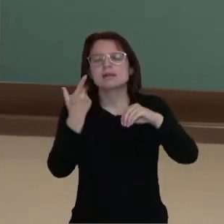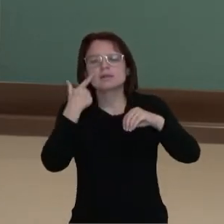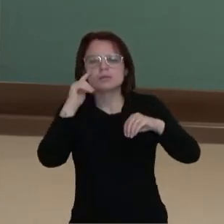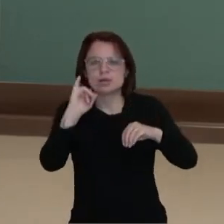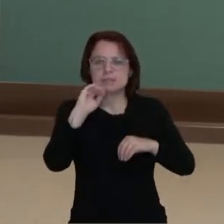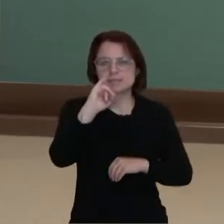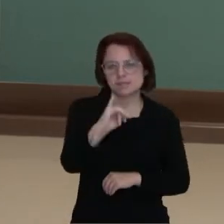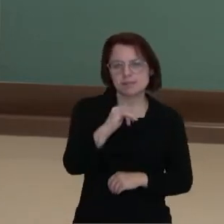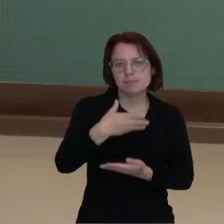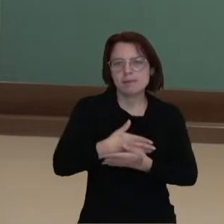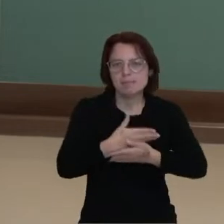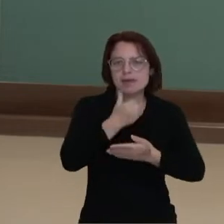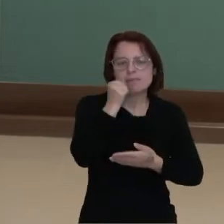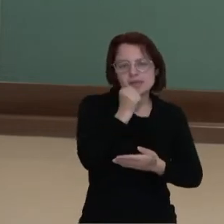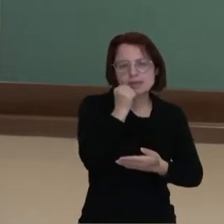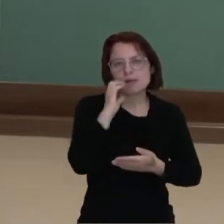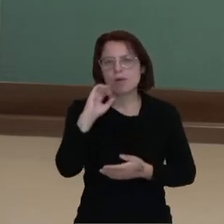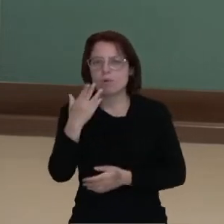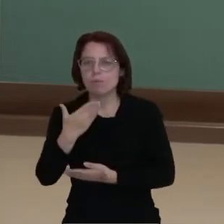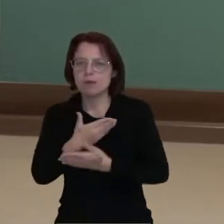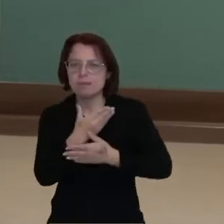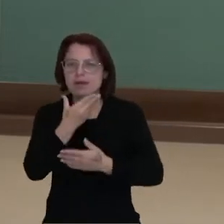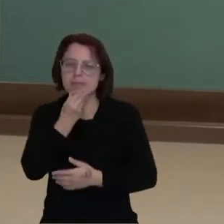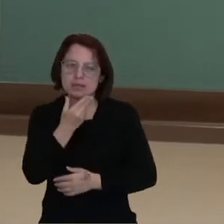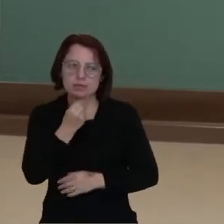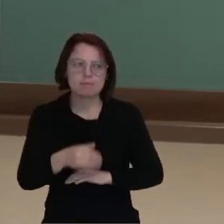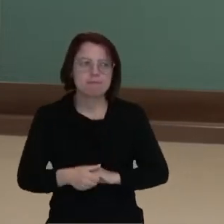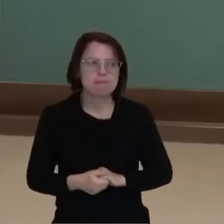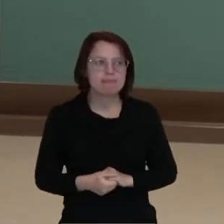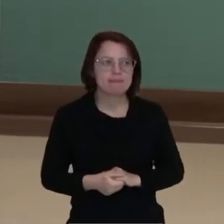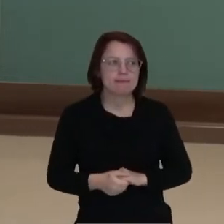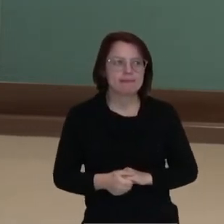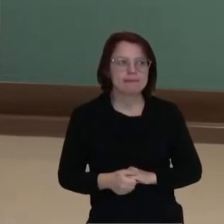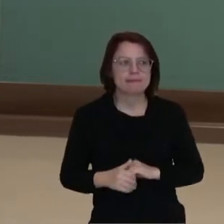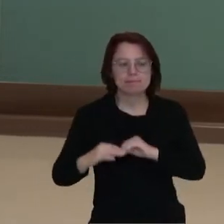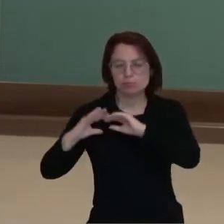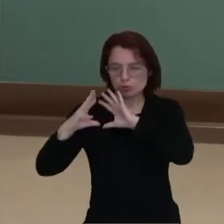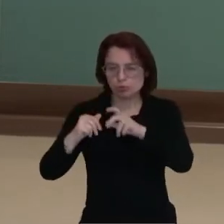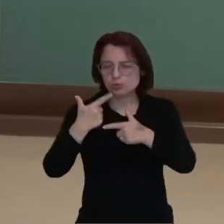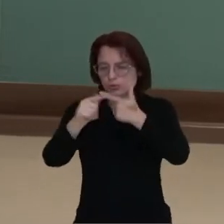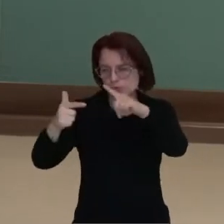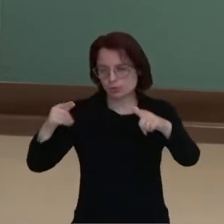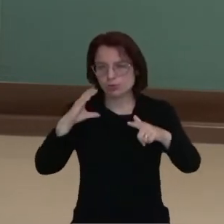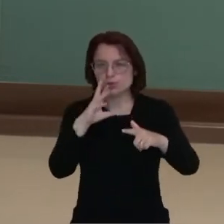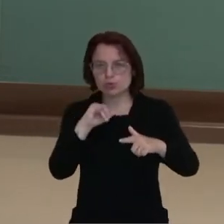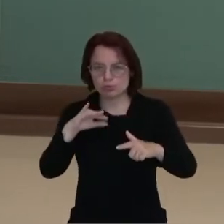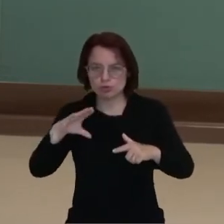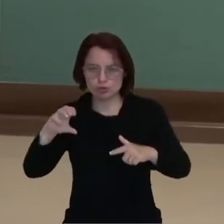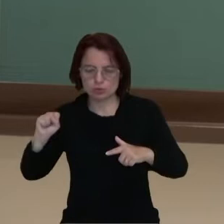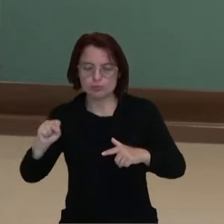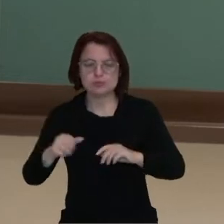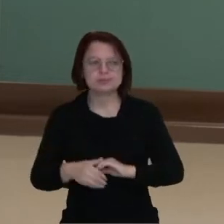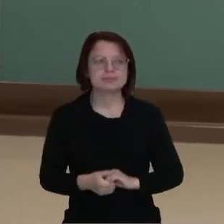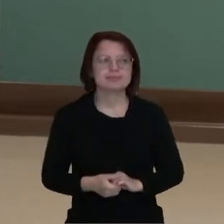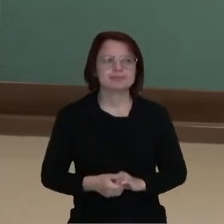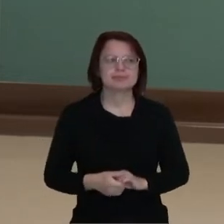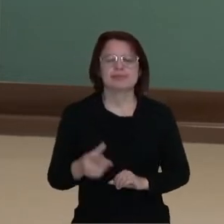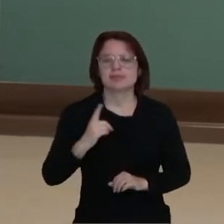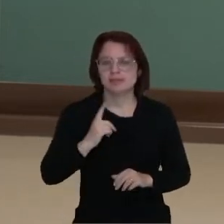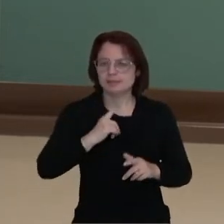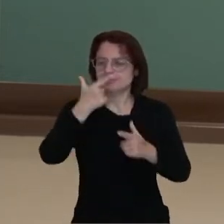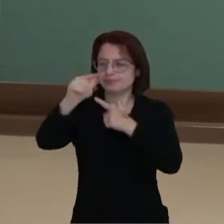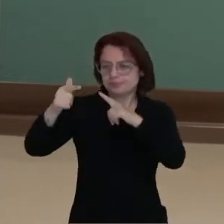características sexuais, né, daquele indivíduo. Todos os outros cromossomos que vão dar todas as